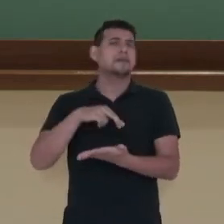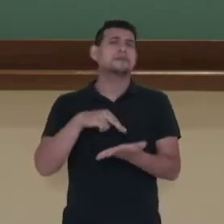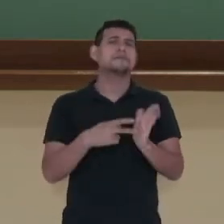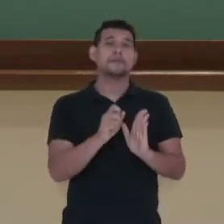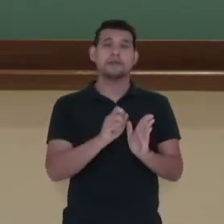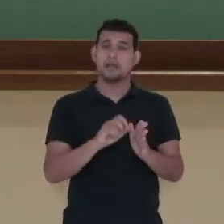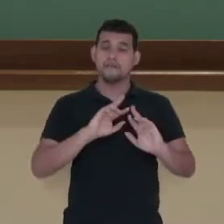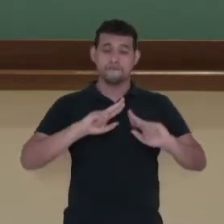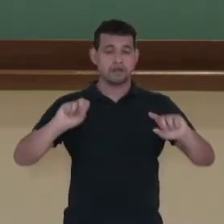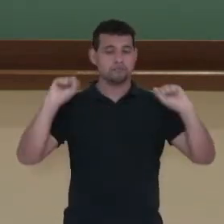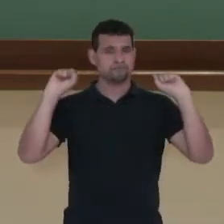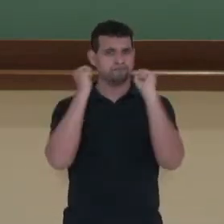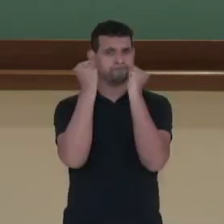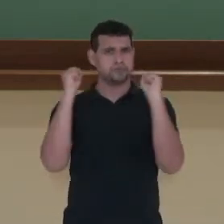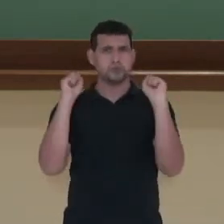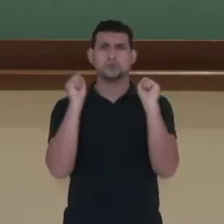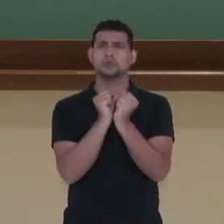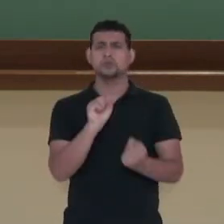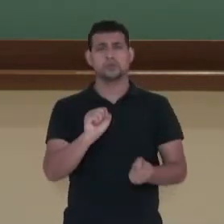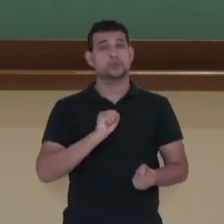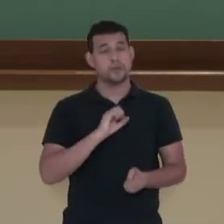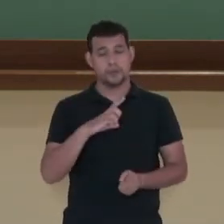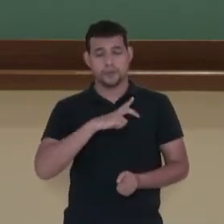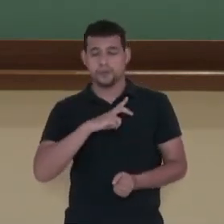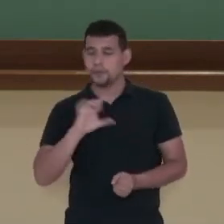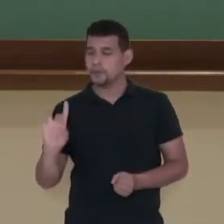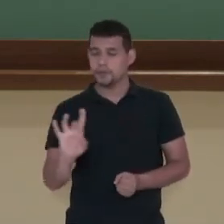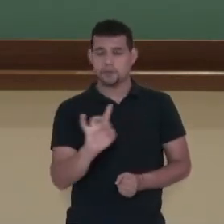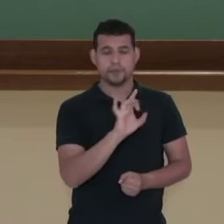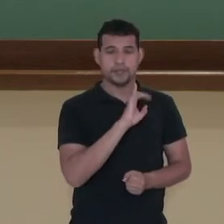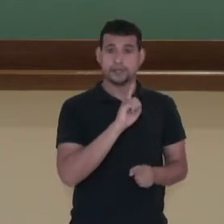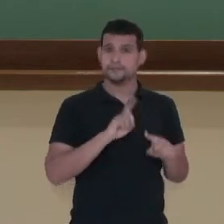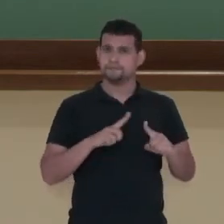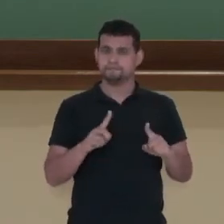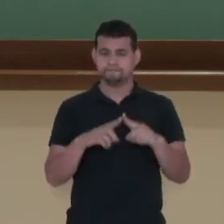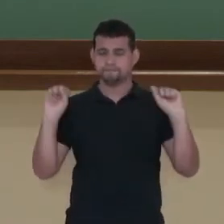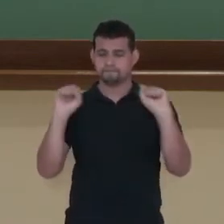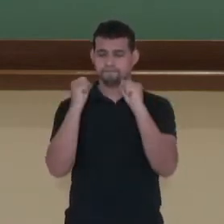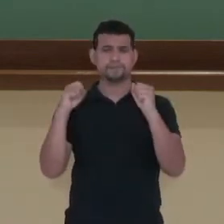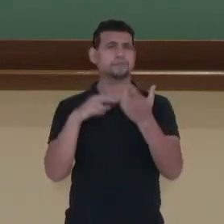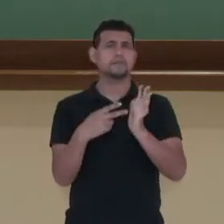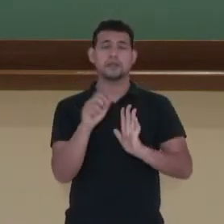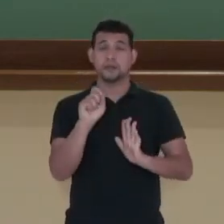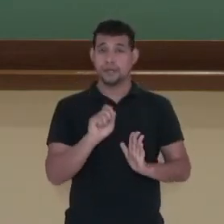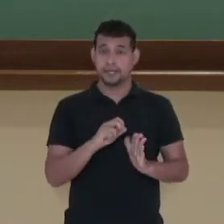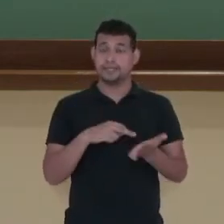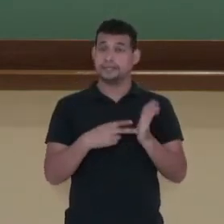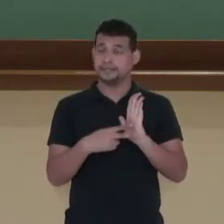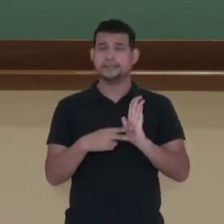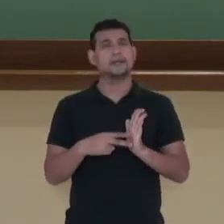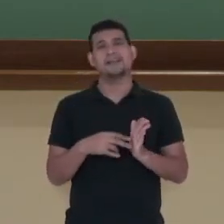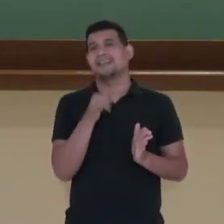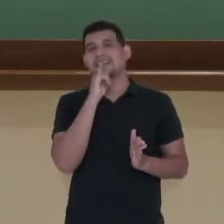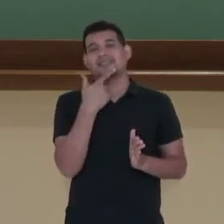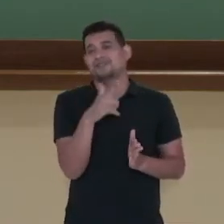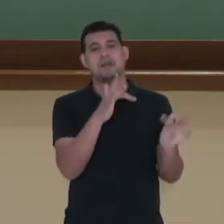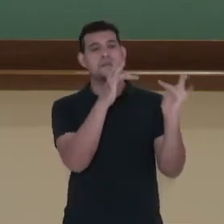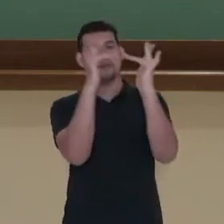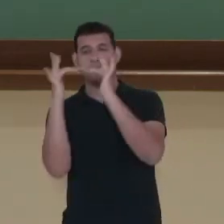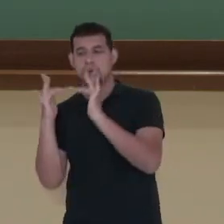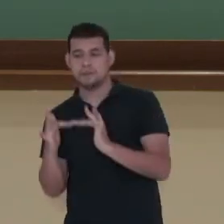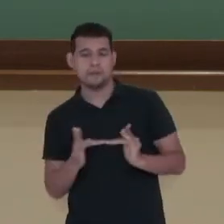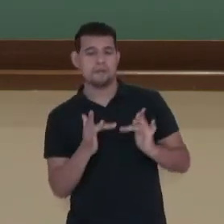dos esportes individuais. Então os esportes individuais eles são sem